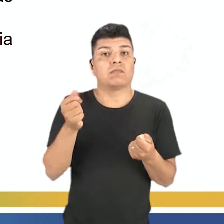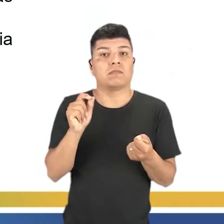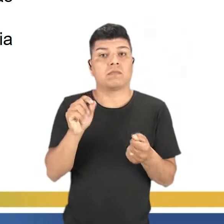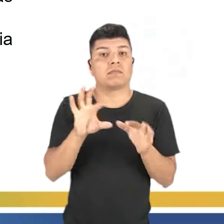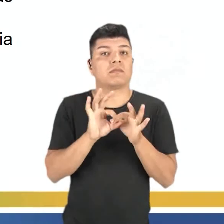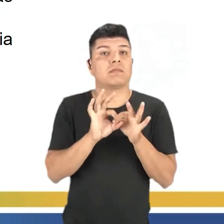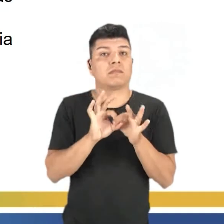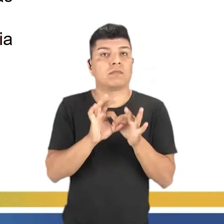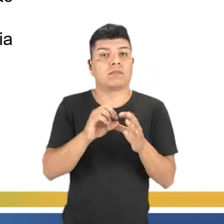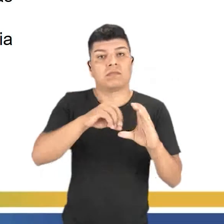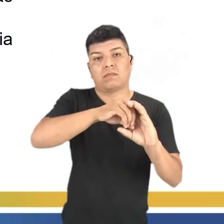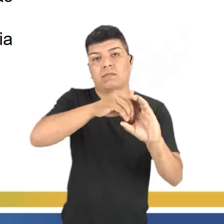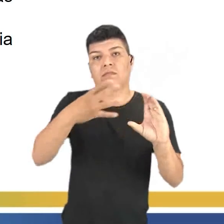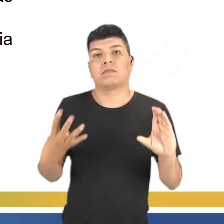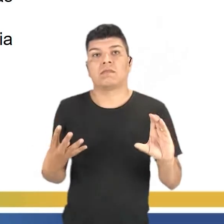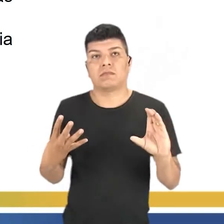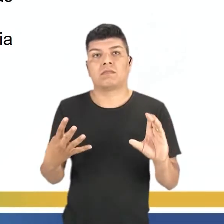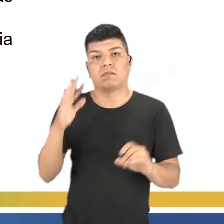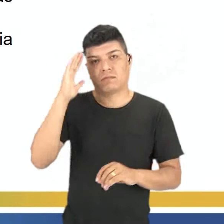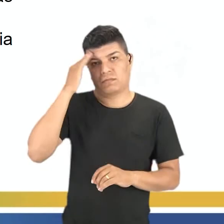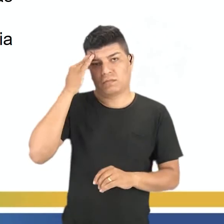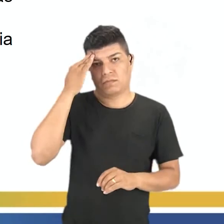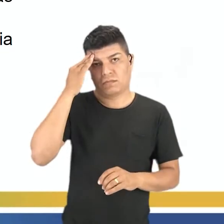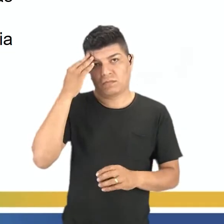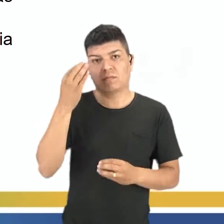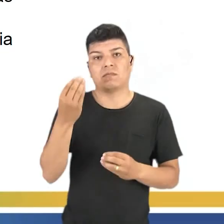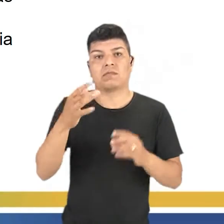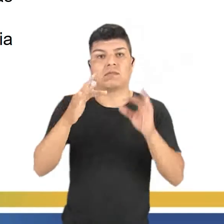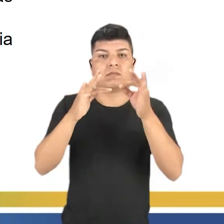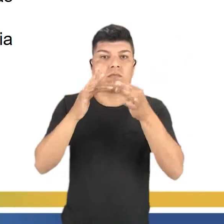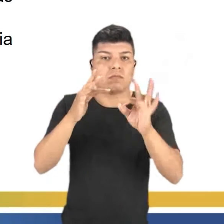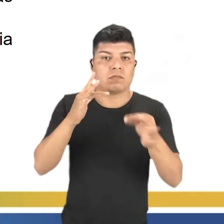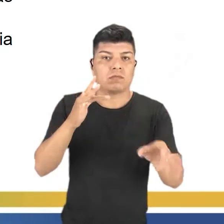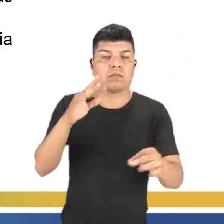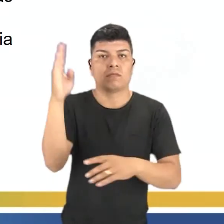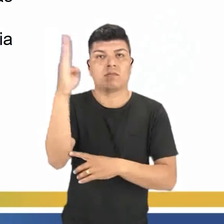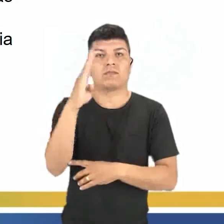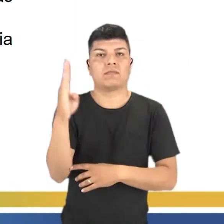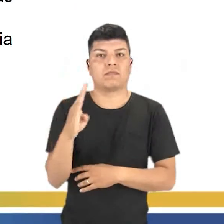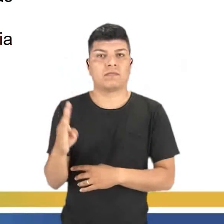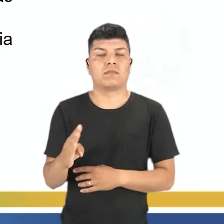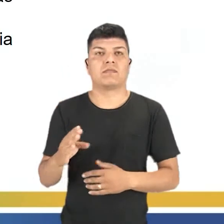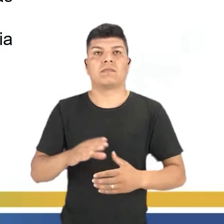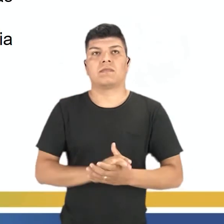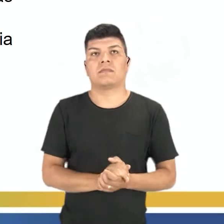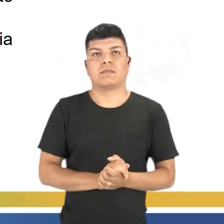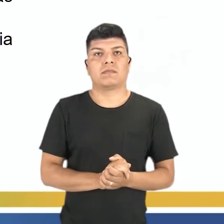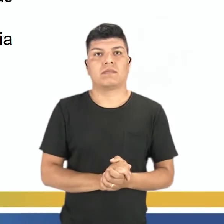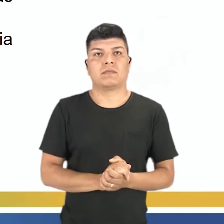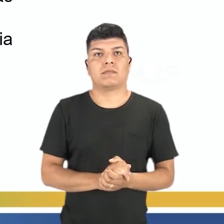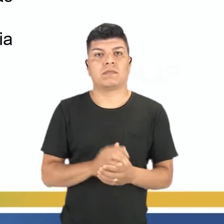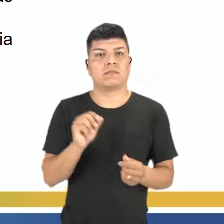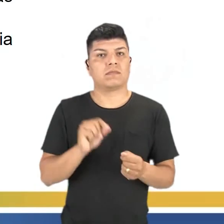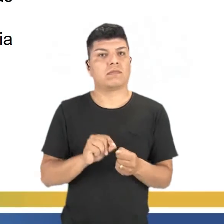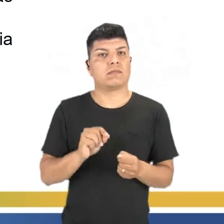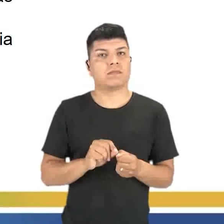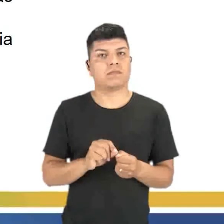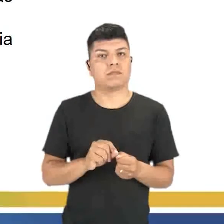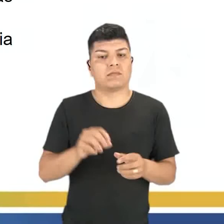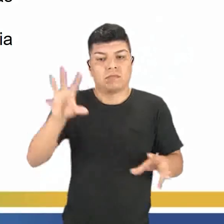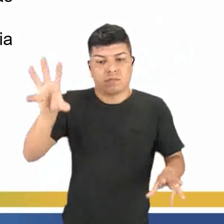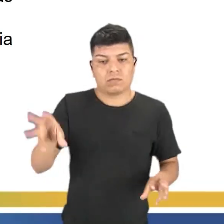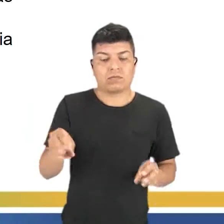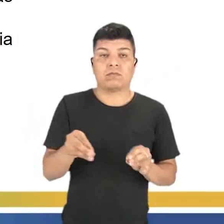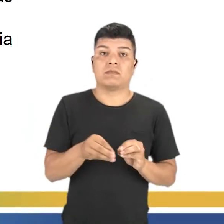apresentei, tá? E faça ali a vinculação das características que vocês entenderam do que foi o arcadismo no Brasil